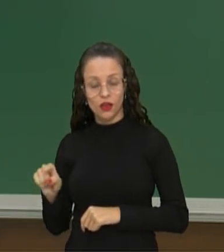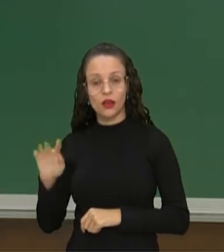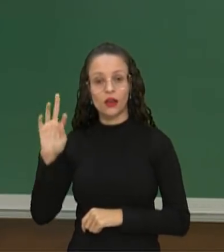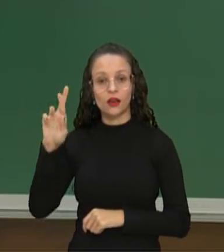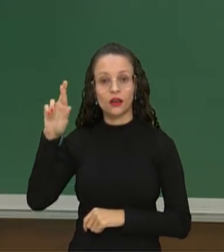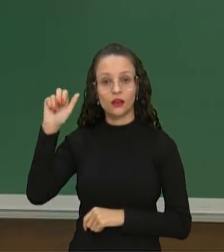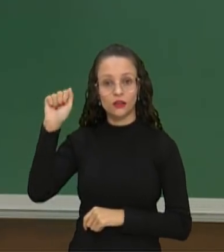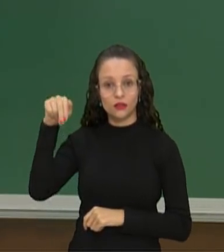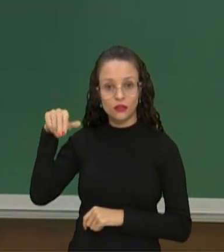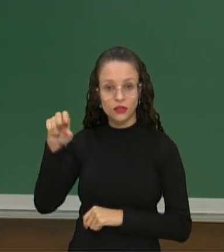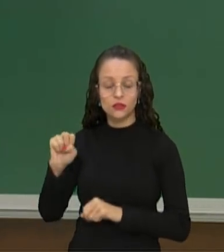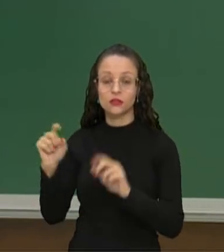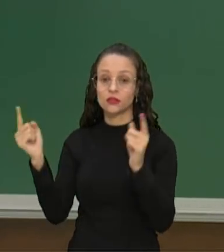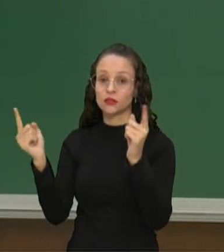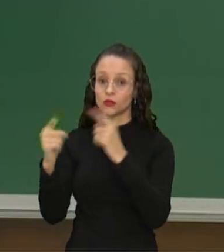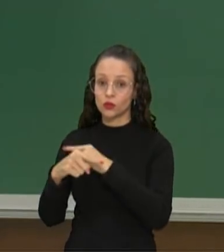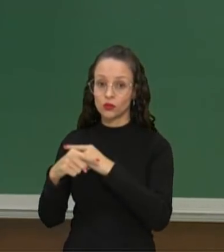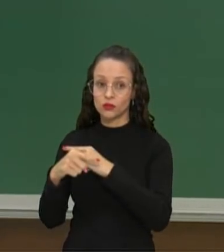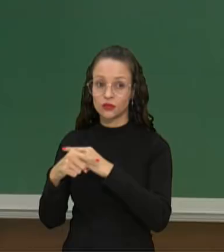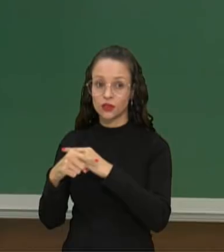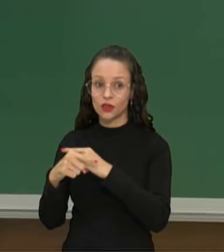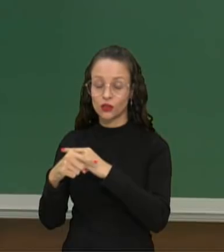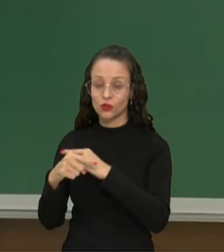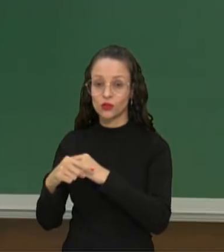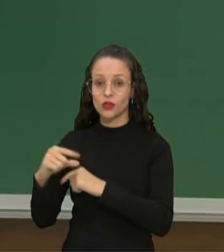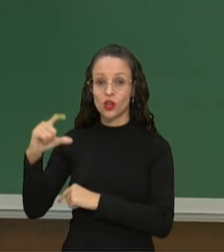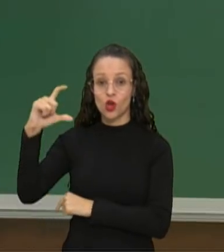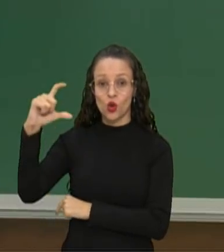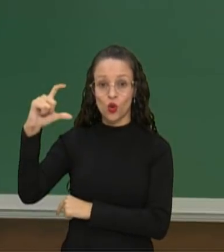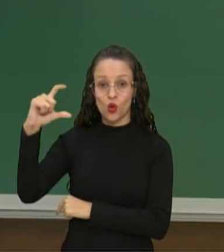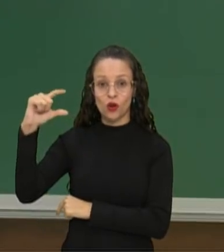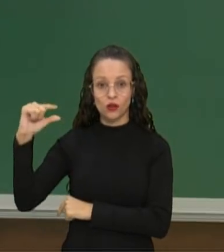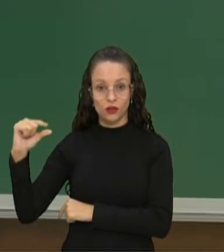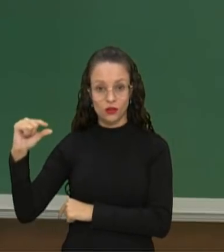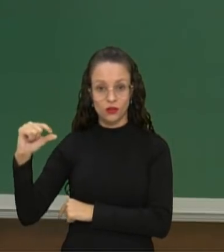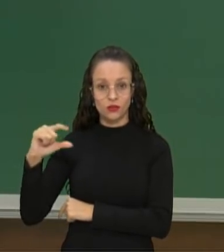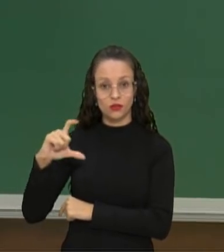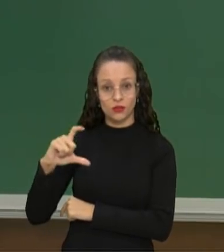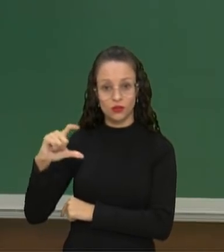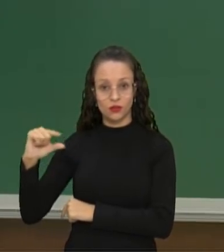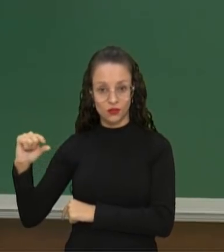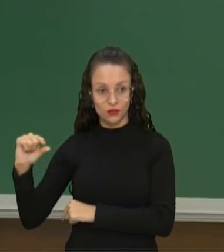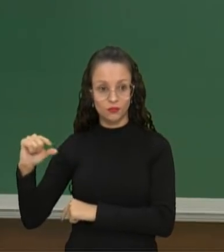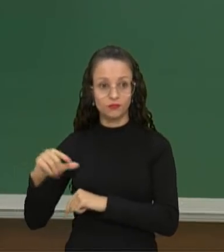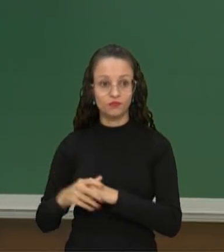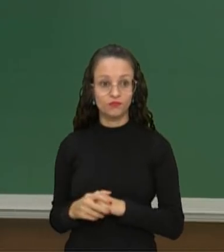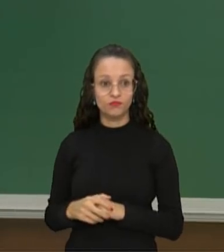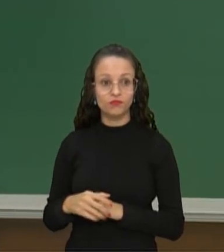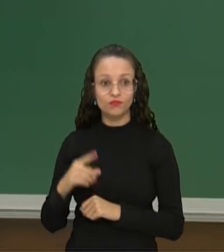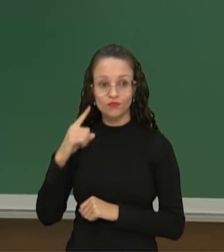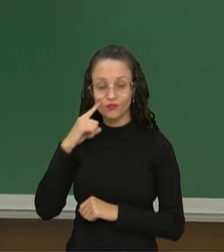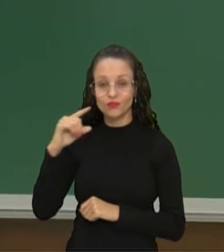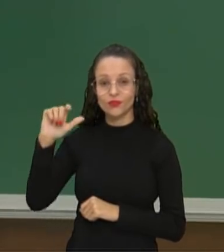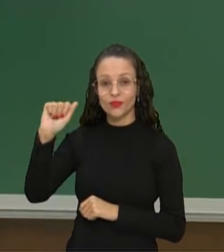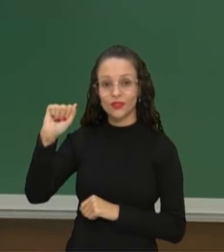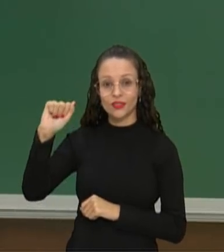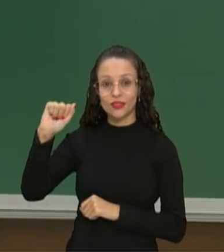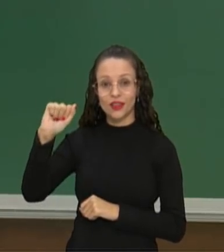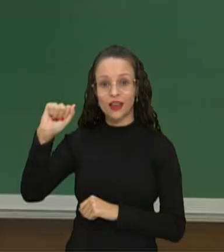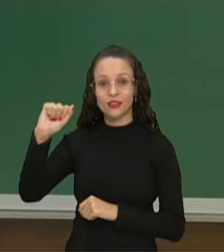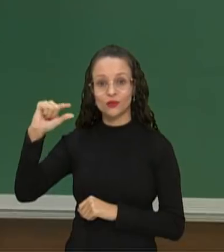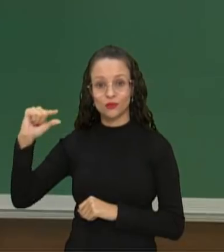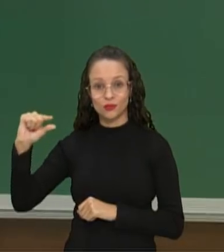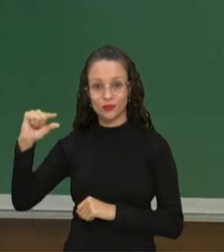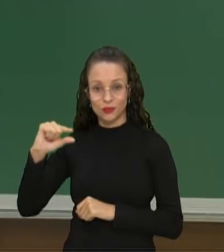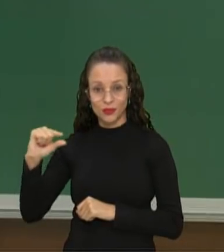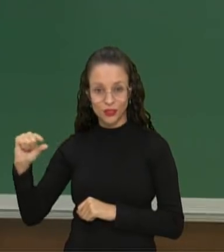trans, é ao contrário, ó, eu tenho um dominante e um recessivo, um dominante e um recessivo. Então lá, Azão com Bzinho,